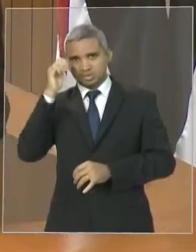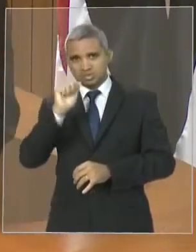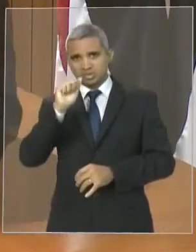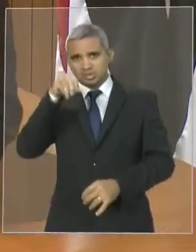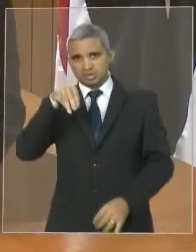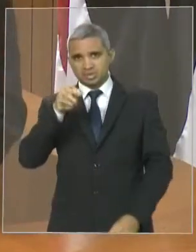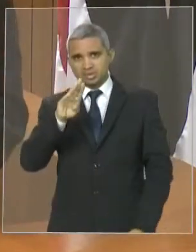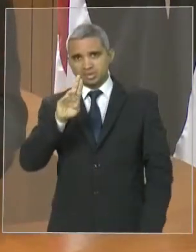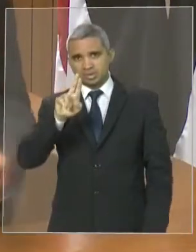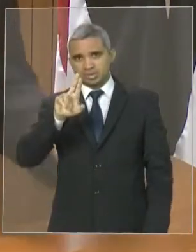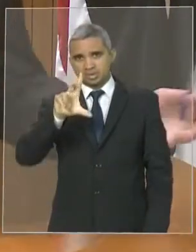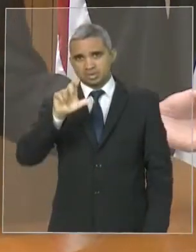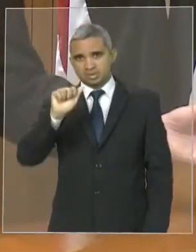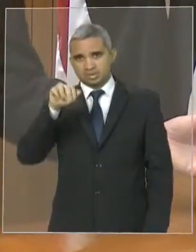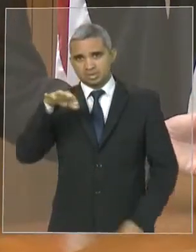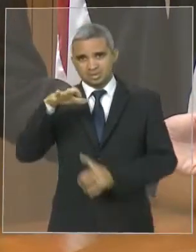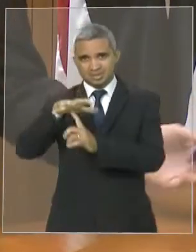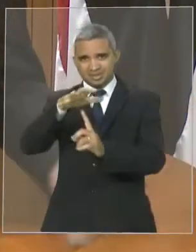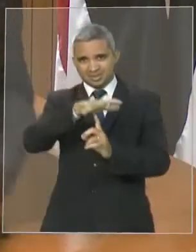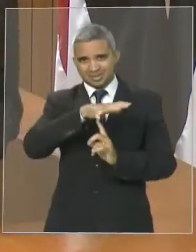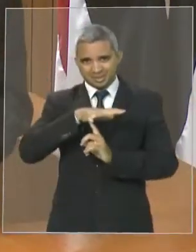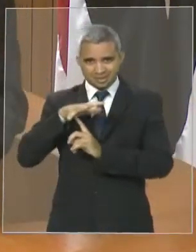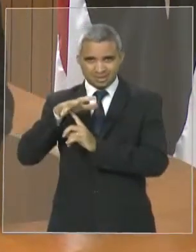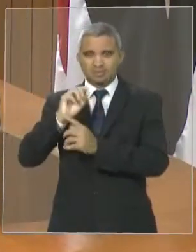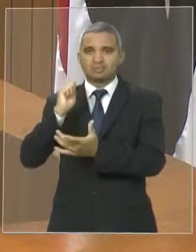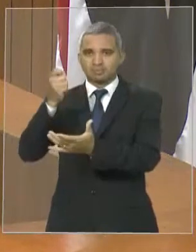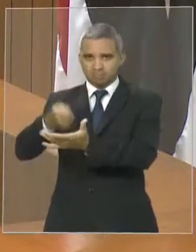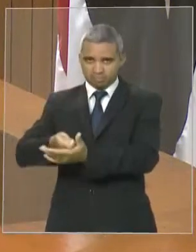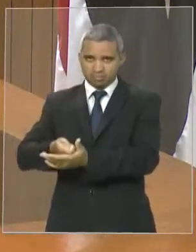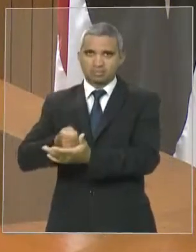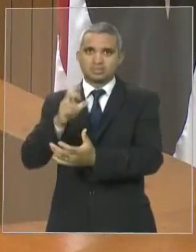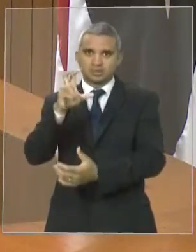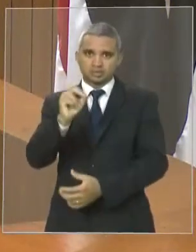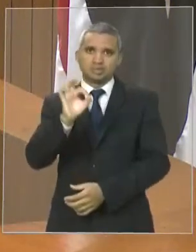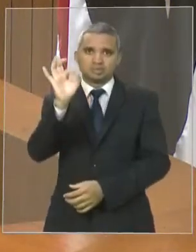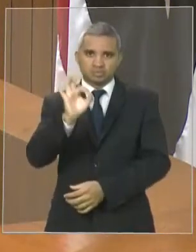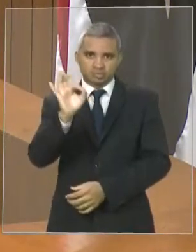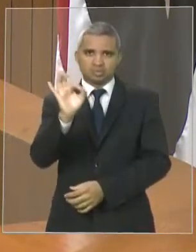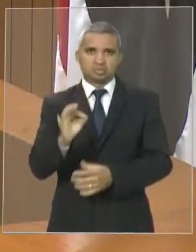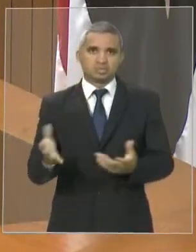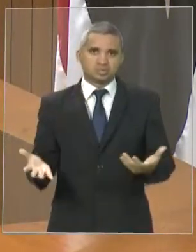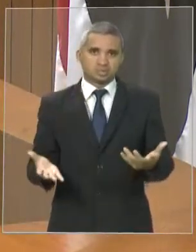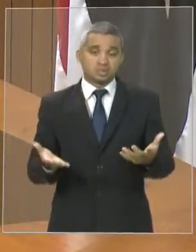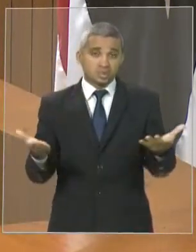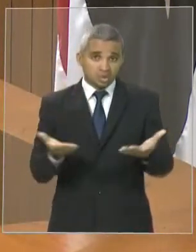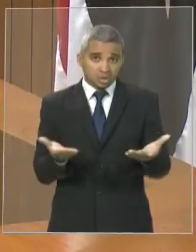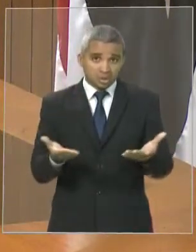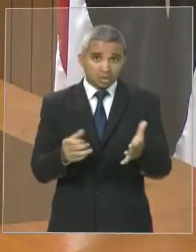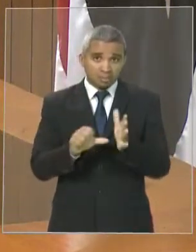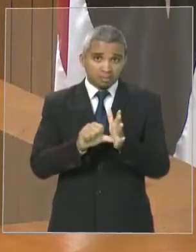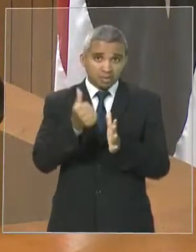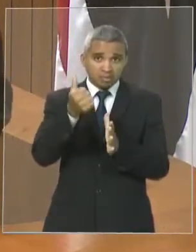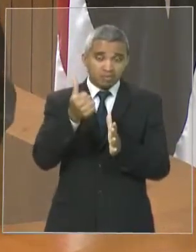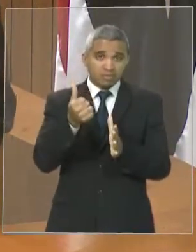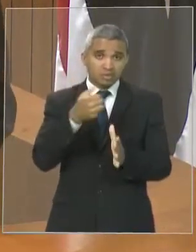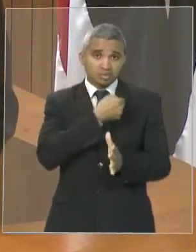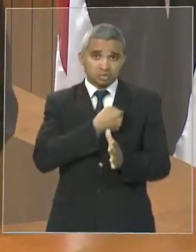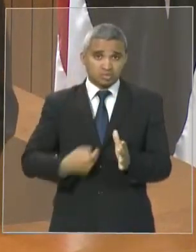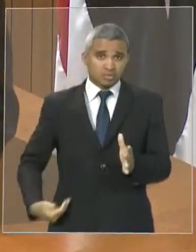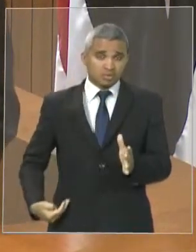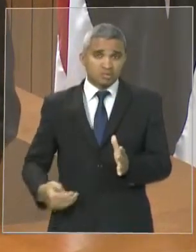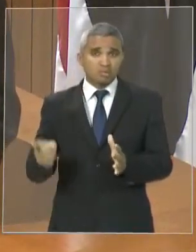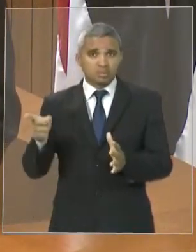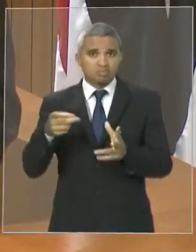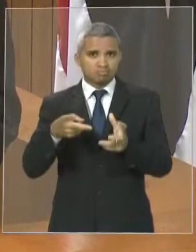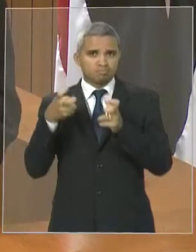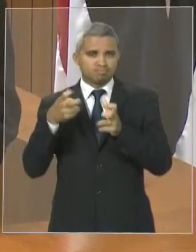que acontece? Pela primeira vez, eu vejo o governador reconhecendo o erro, deputado Max Barros. Ainda que ele não diga